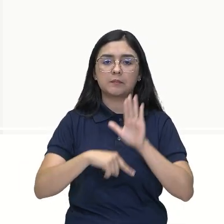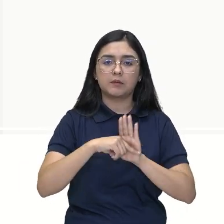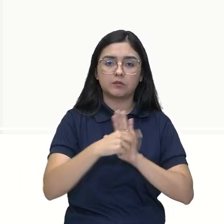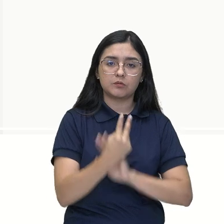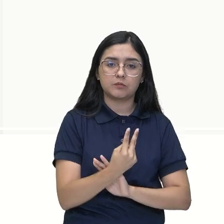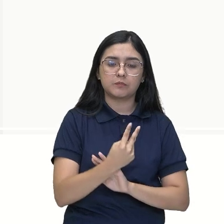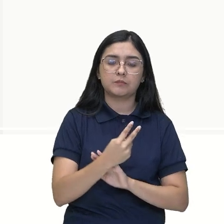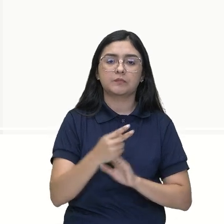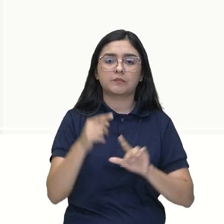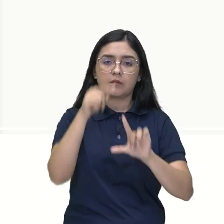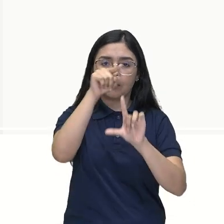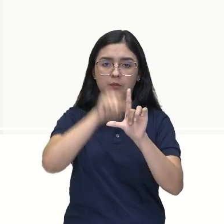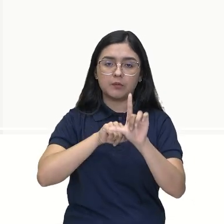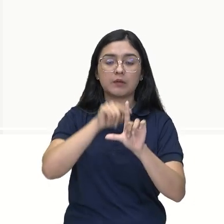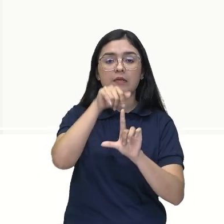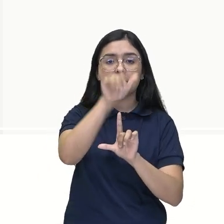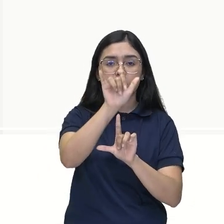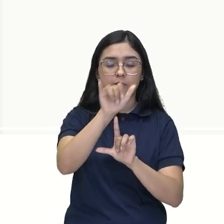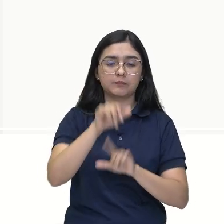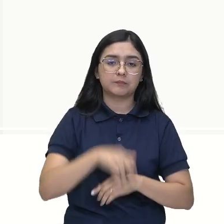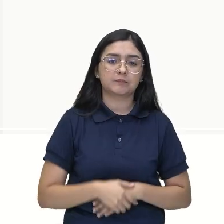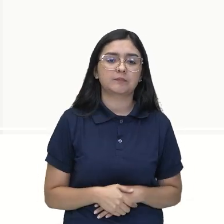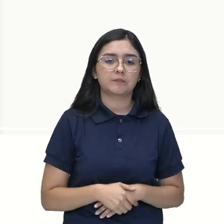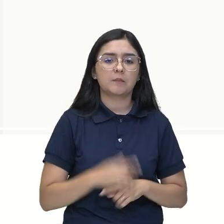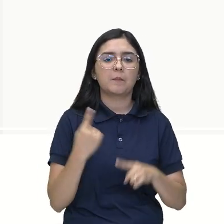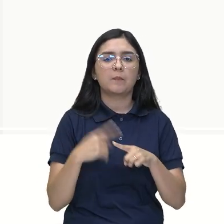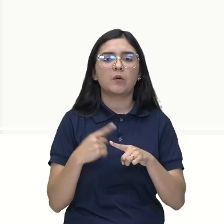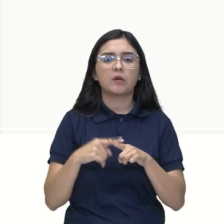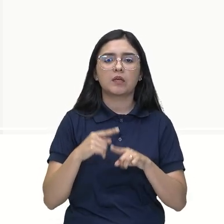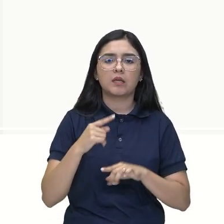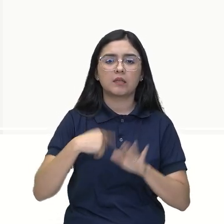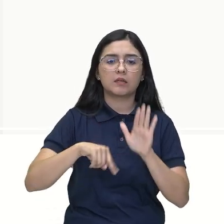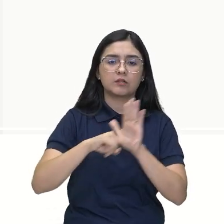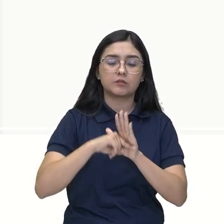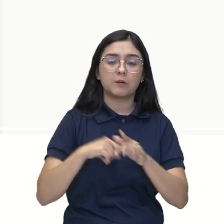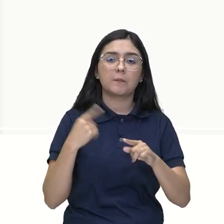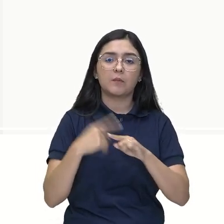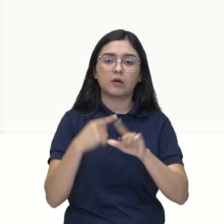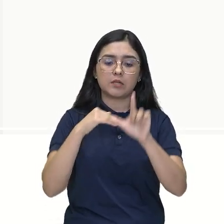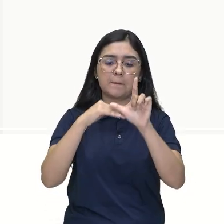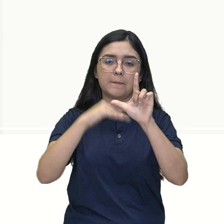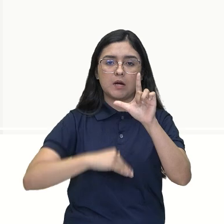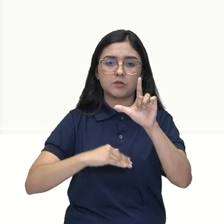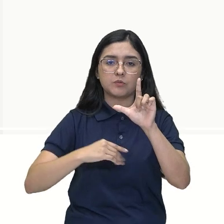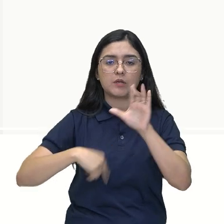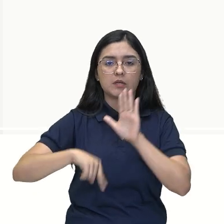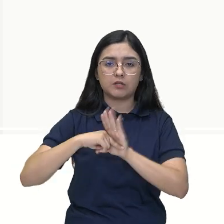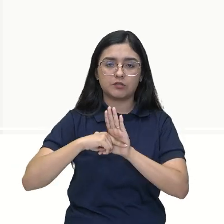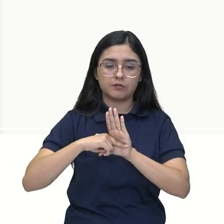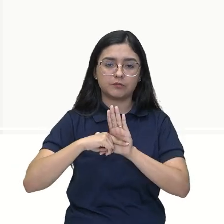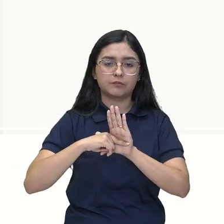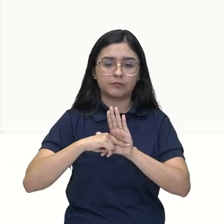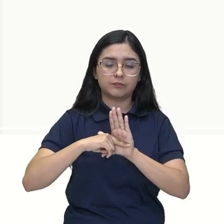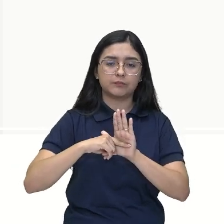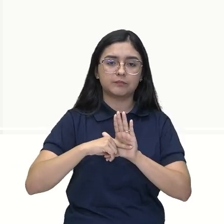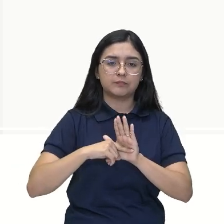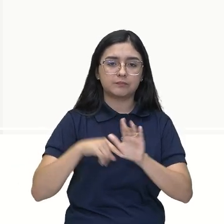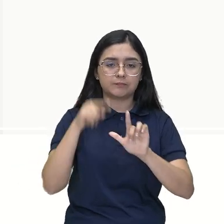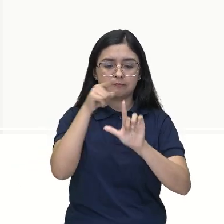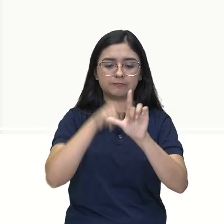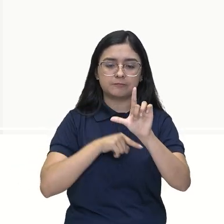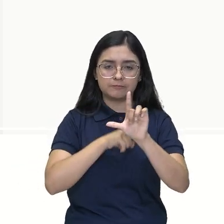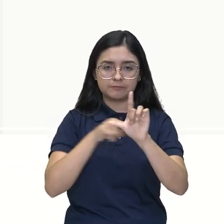que é o eixo y. Por que ele é negativo? Porque ele está na parte de baixo do gráfico,